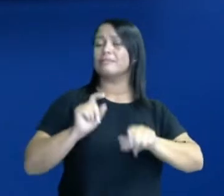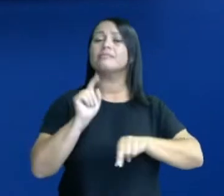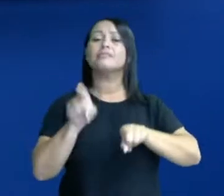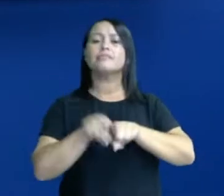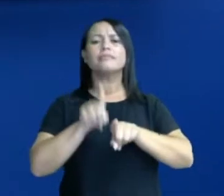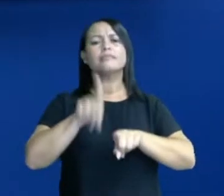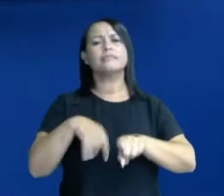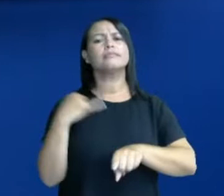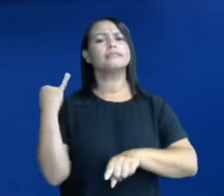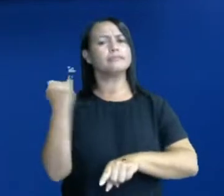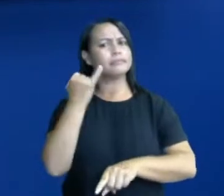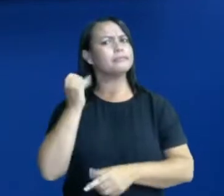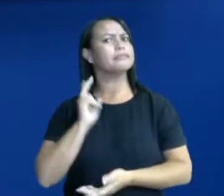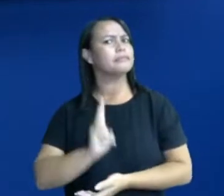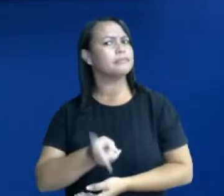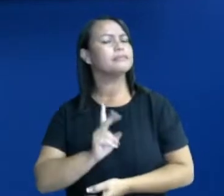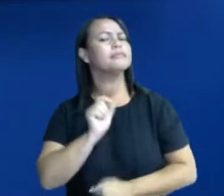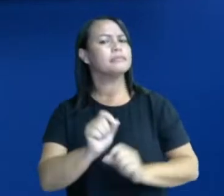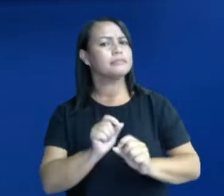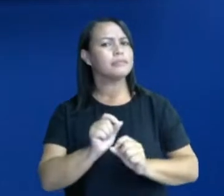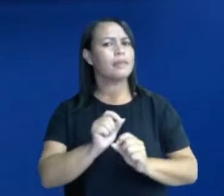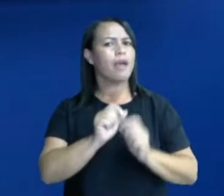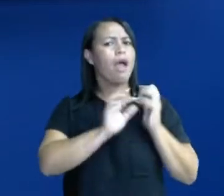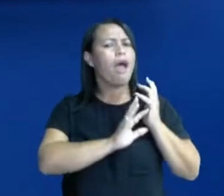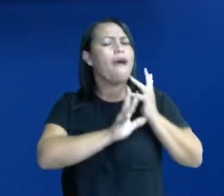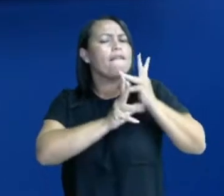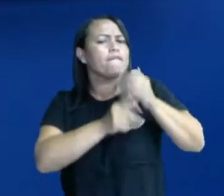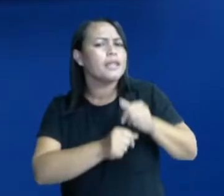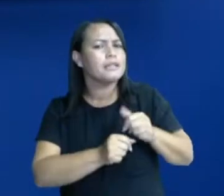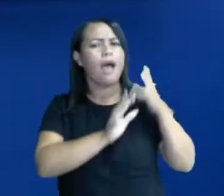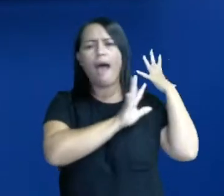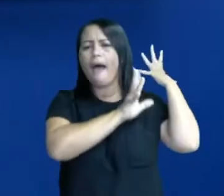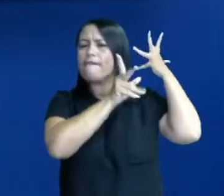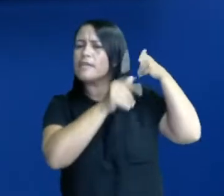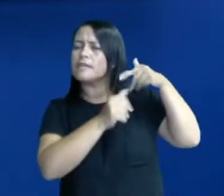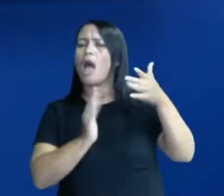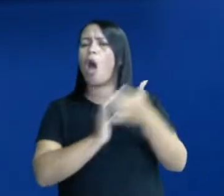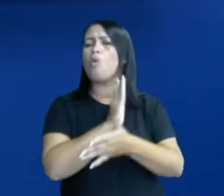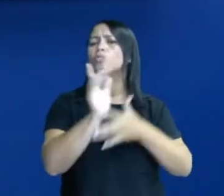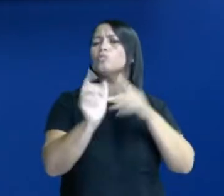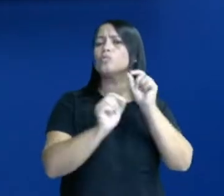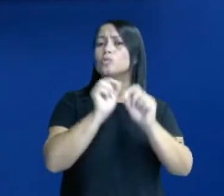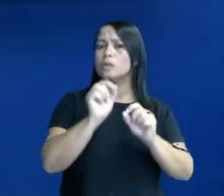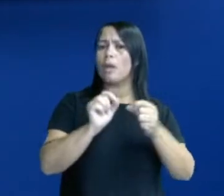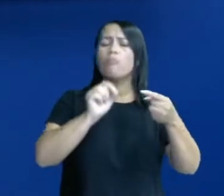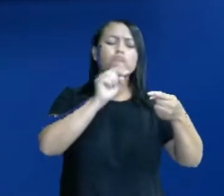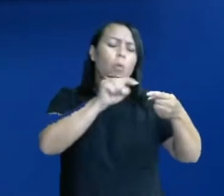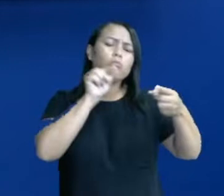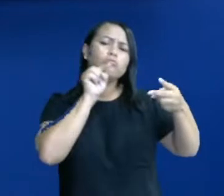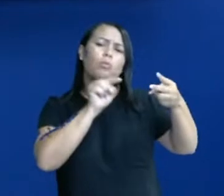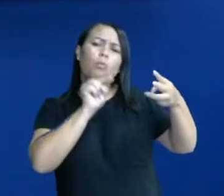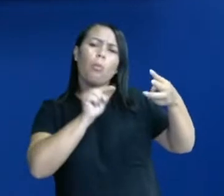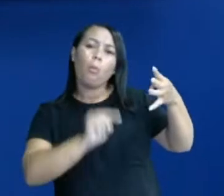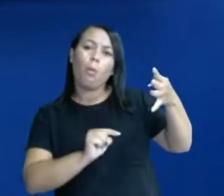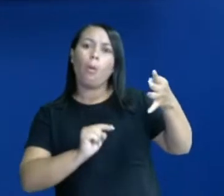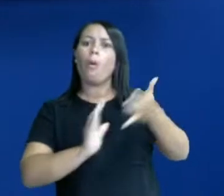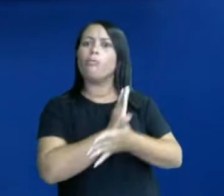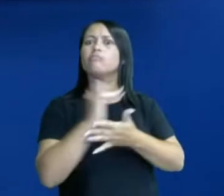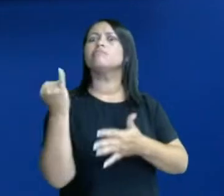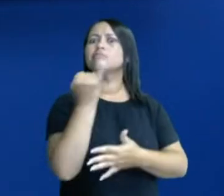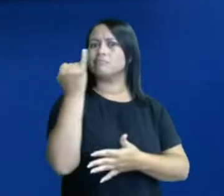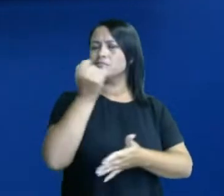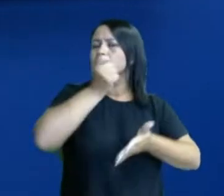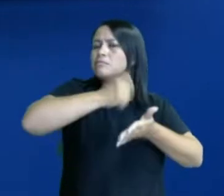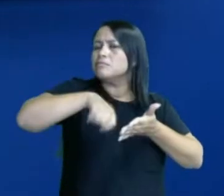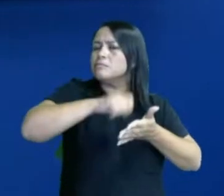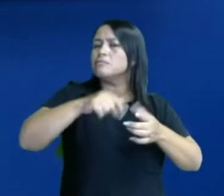sempre importante revisar, então aqueles pontos mais importantes, anotem para revisar durante a semana,